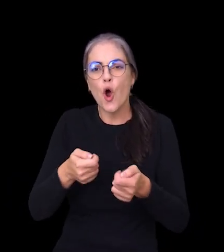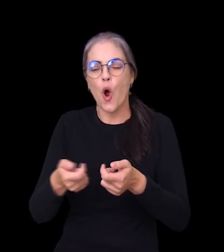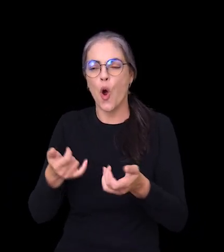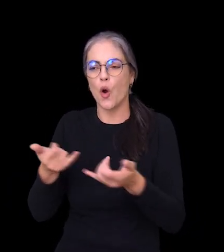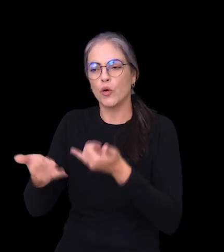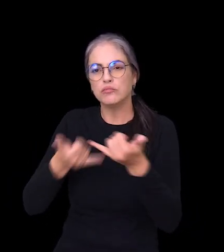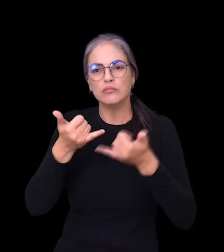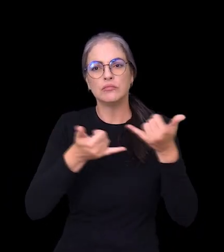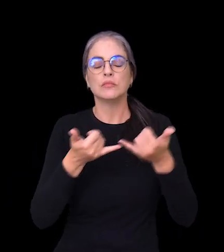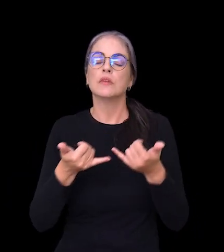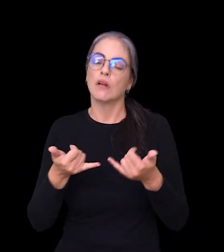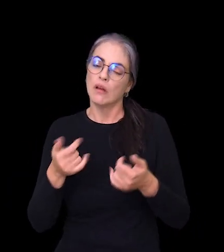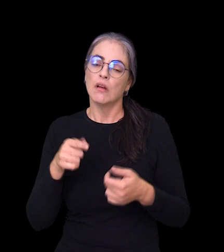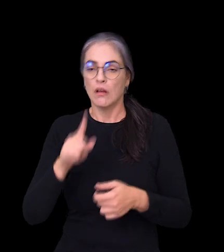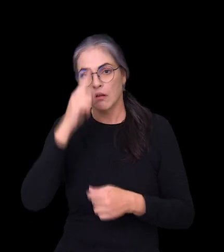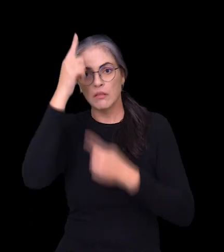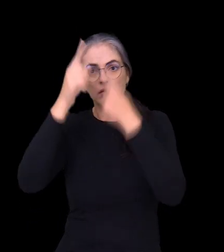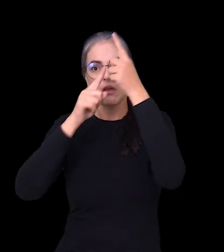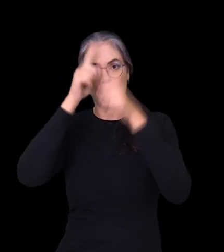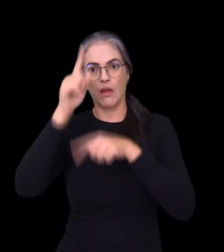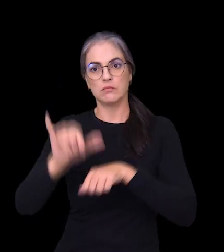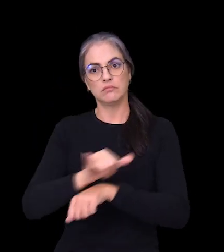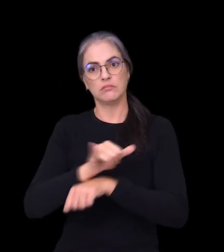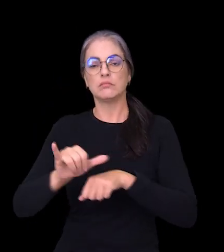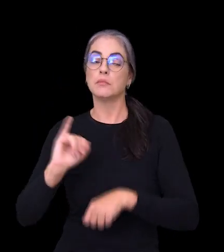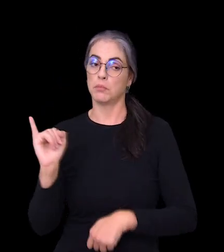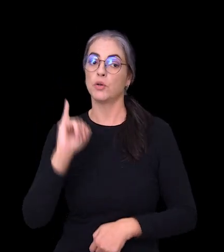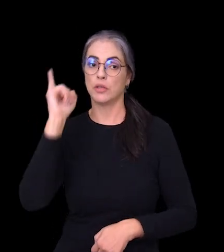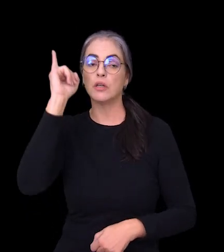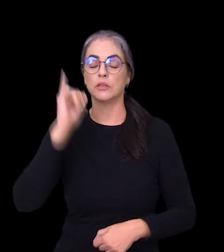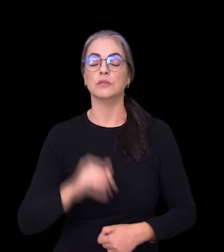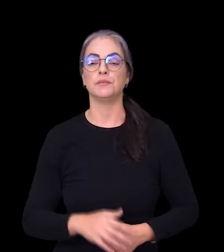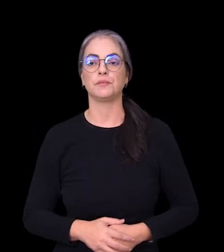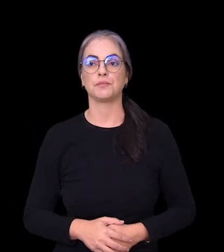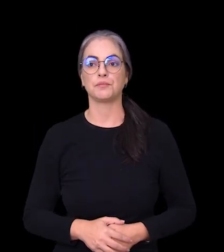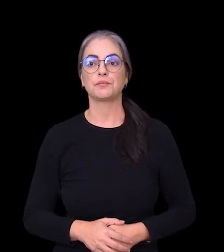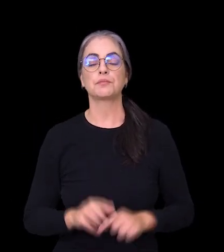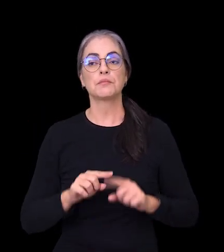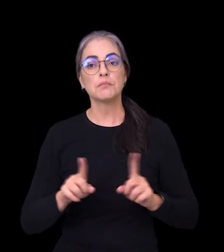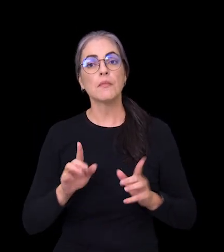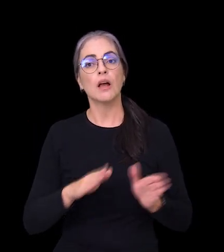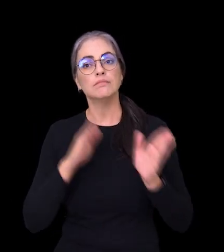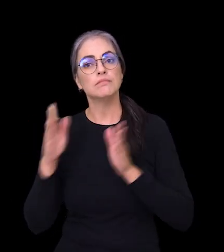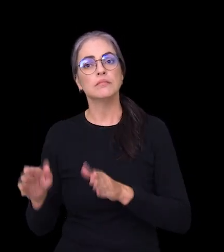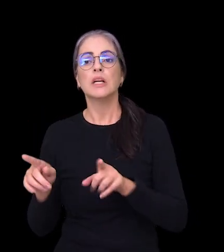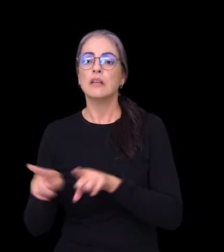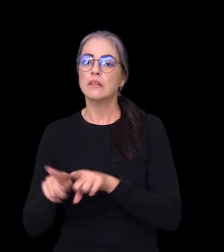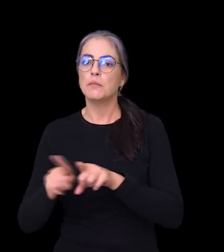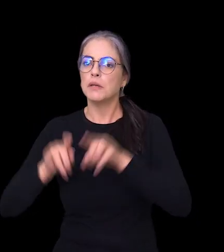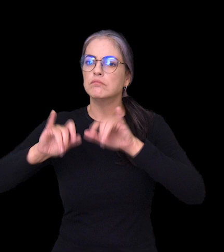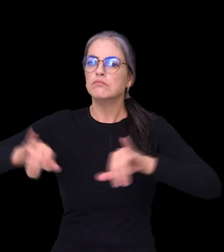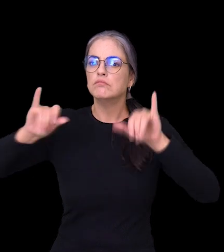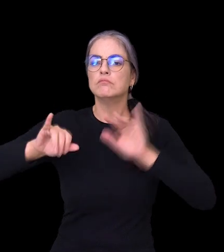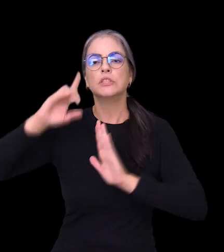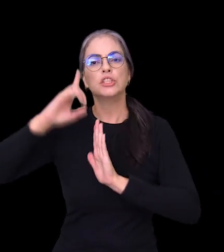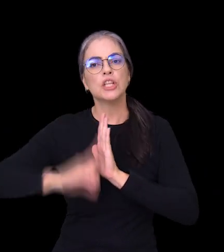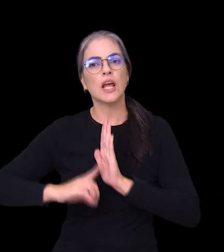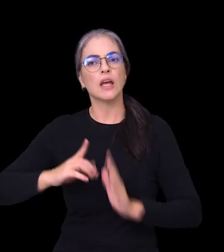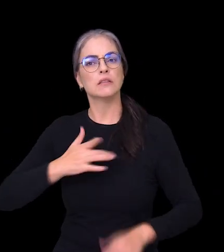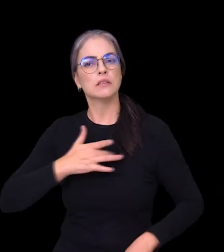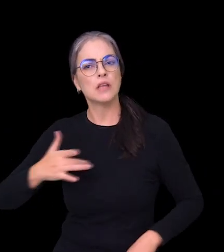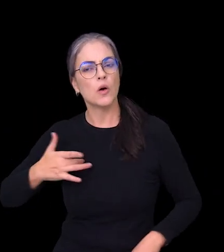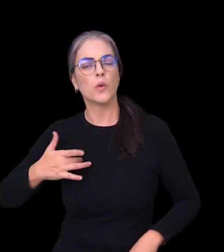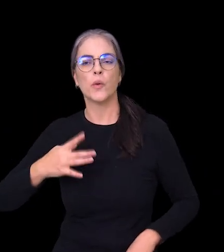também são muito importantes. E o outro lado, né, esse é o lado de promoção da saúde, promoção dos direitos, promoção de conhecimento para